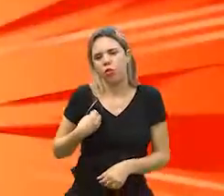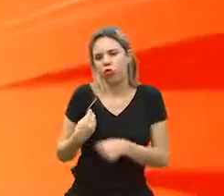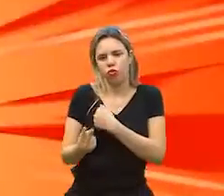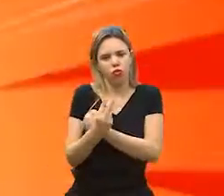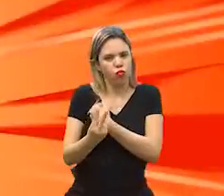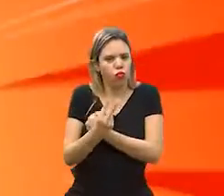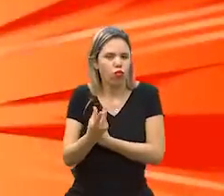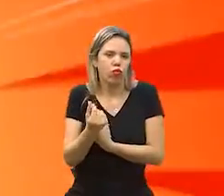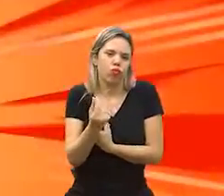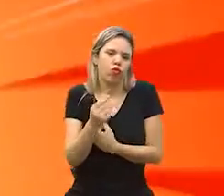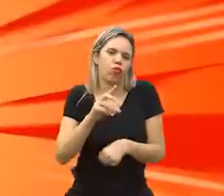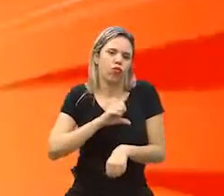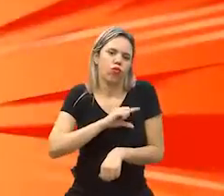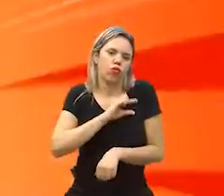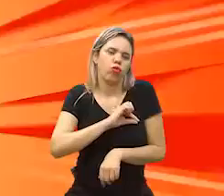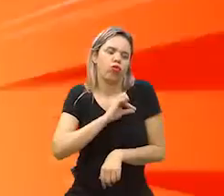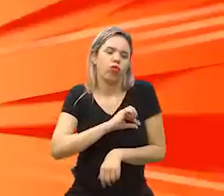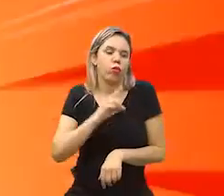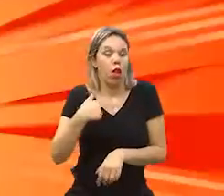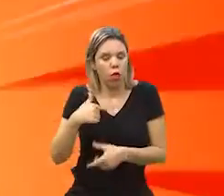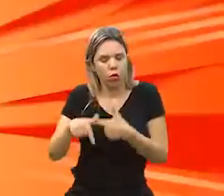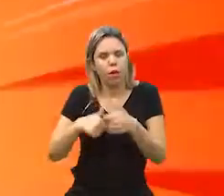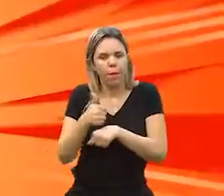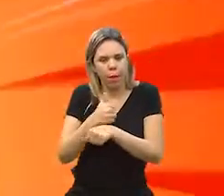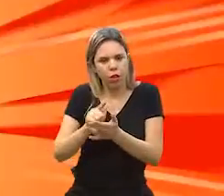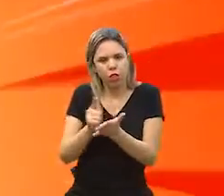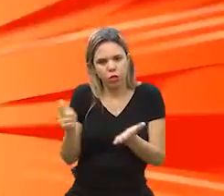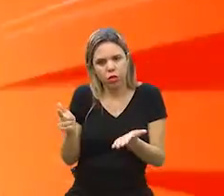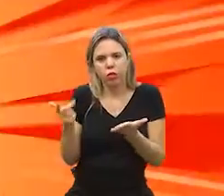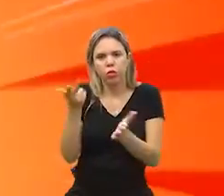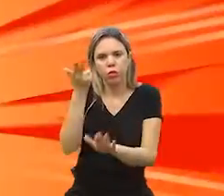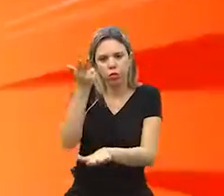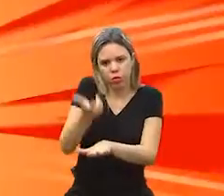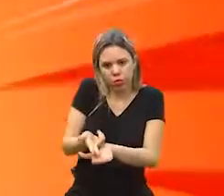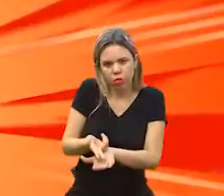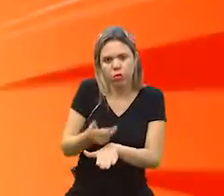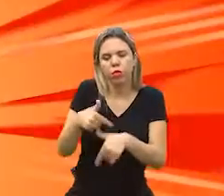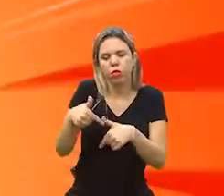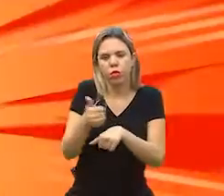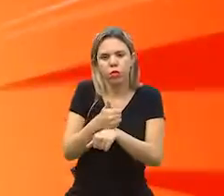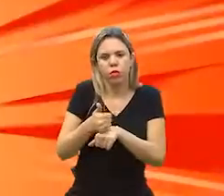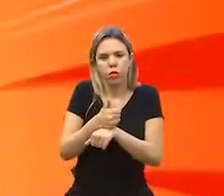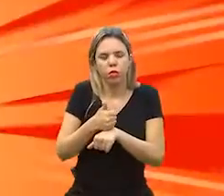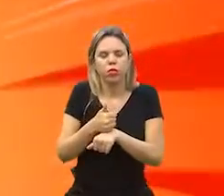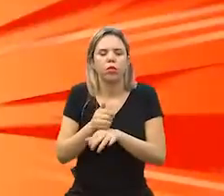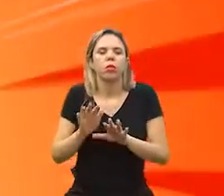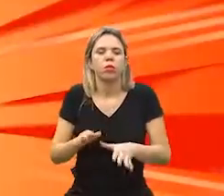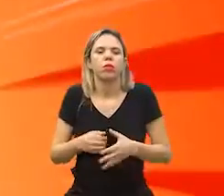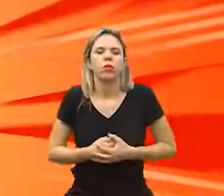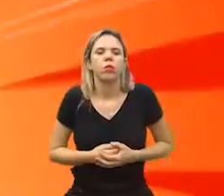literatura, né? Eu sou jornalista, eu sou psicanalista, mas